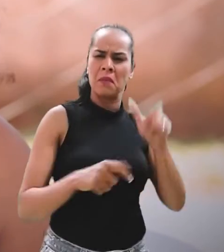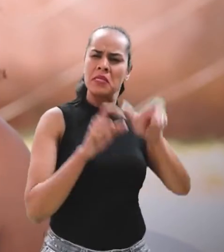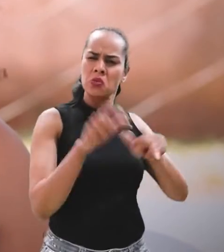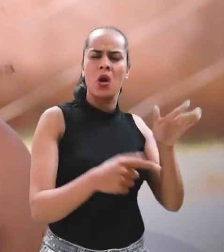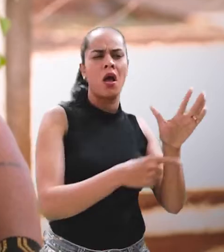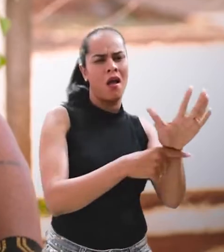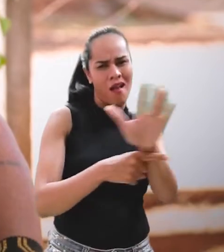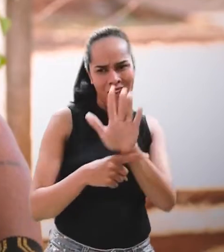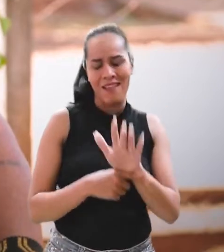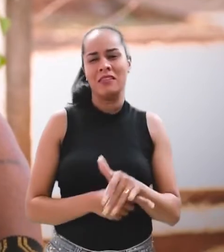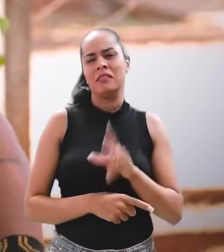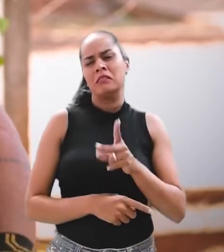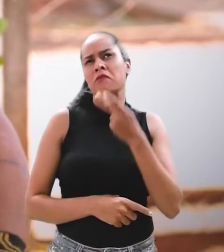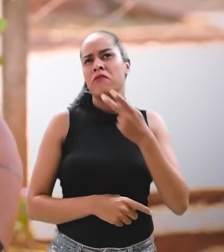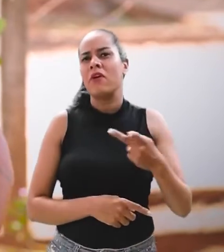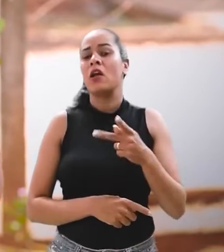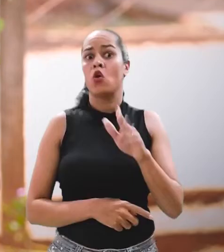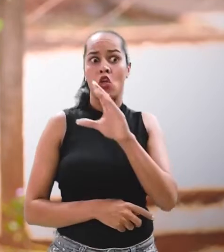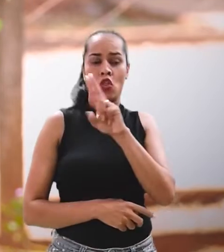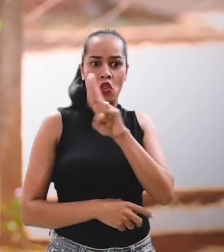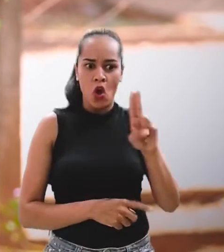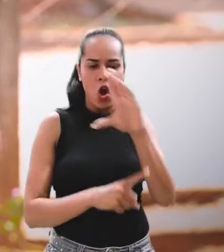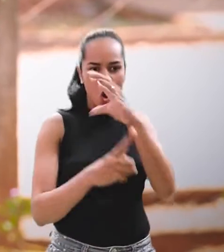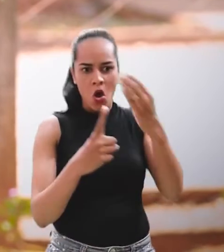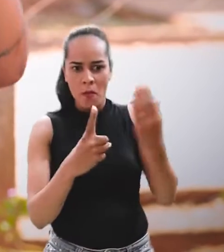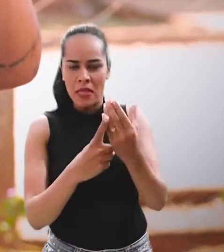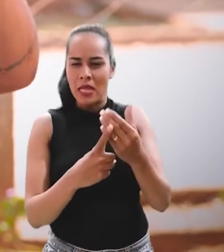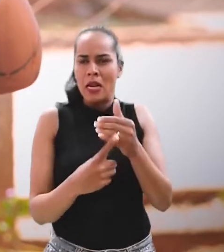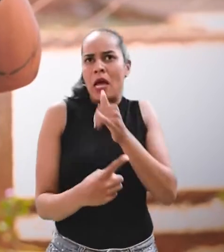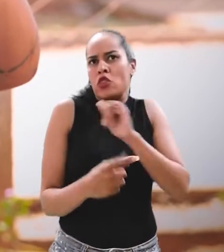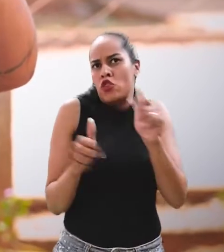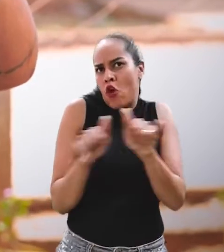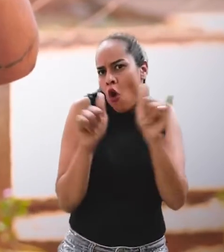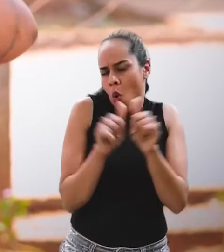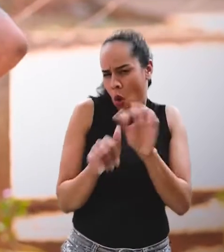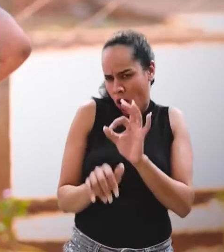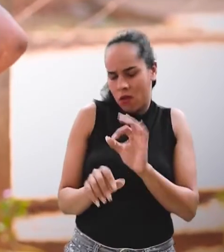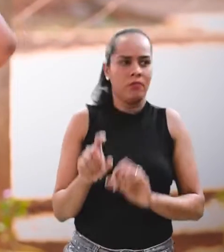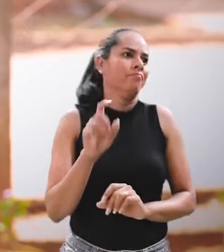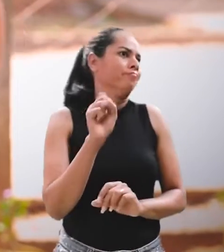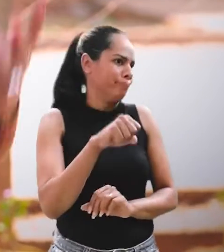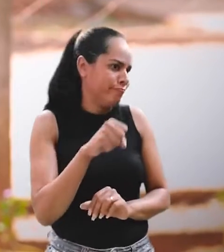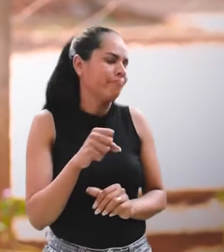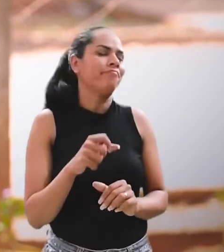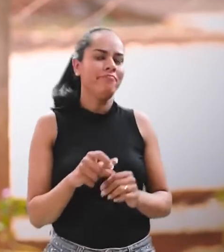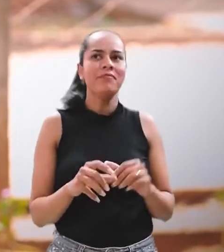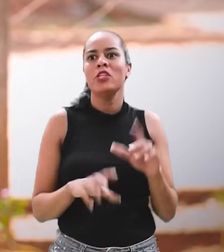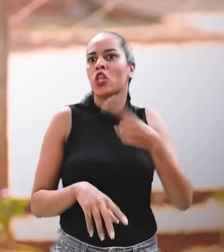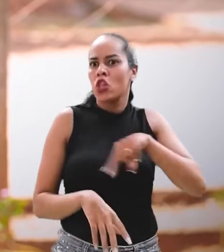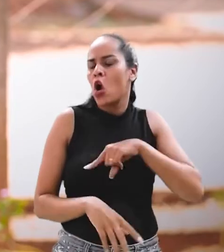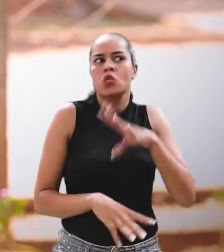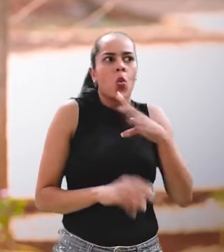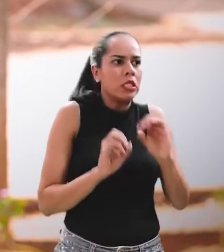muitas pessoas. Eu sempre falo, o nome da comunidade não é à toa, né? Não. São pessoas que muitas de nós, às vezes, não se conheciam, mas quando teve o reconhecimento, a